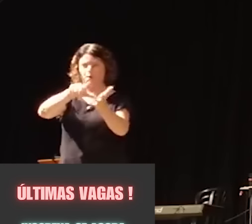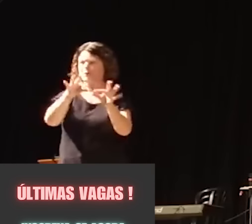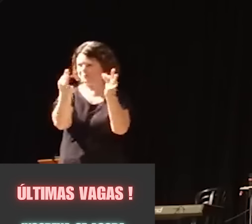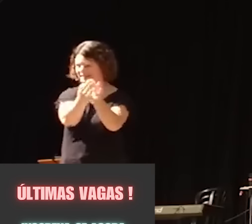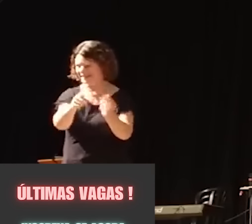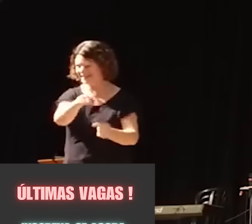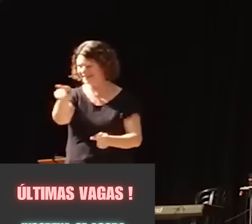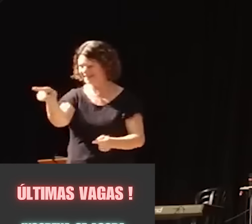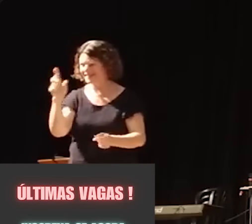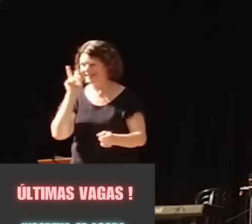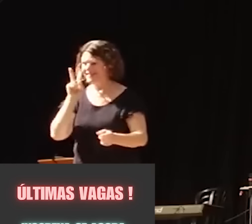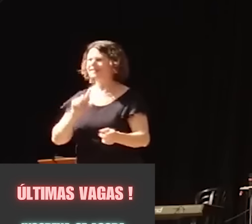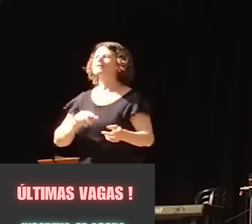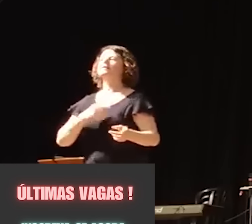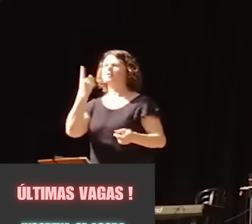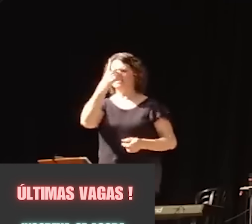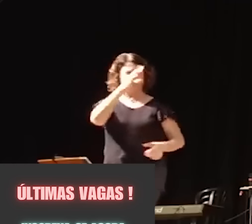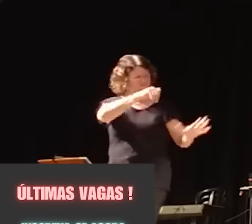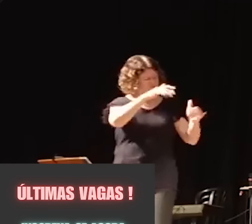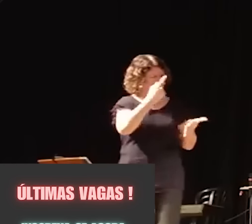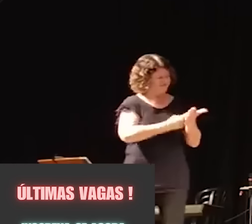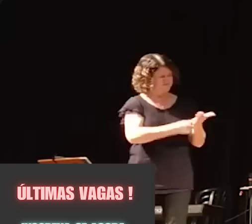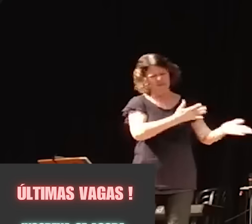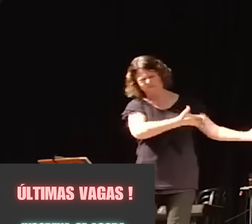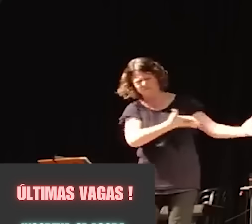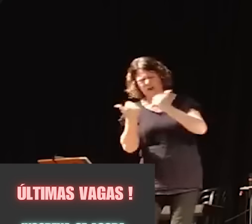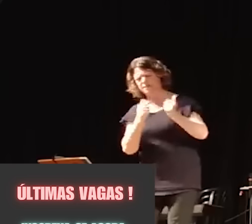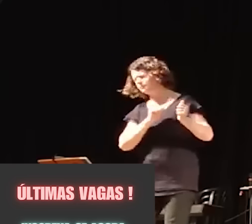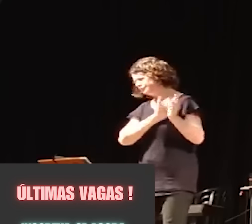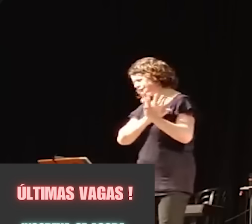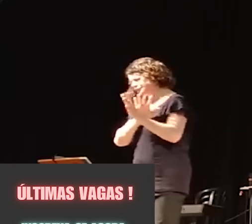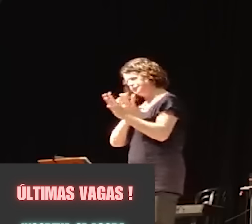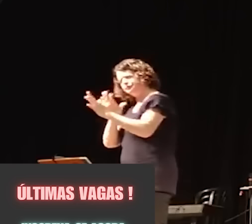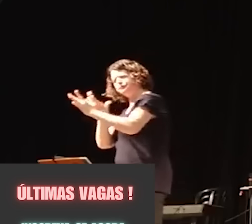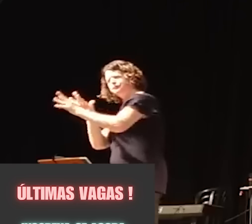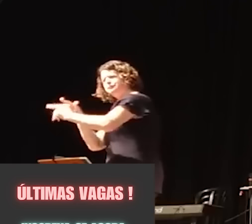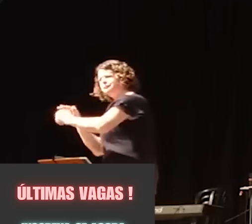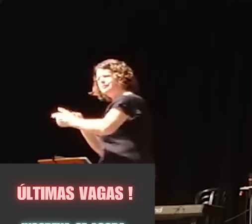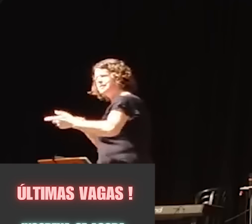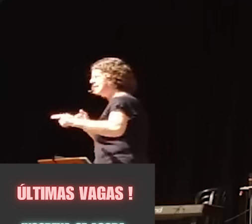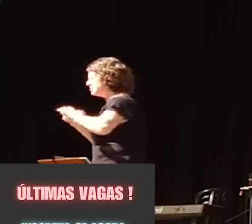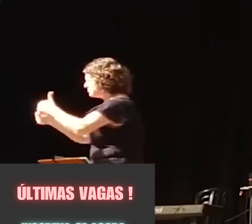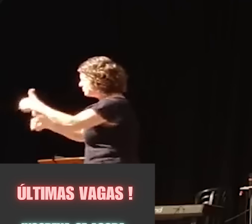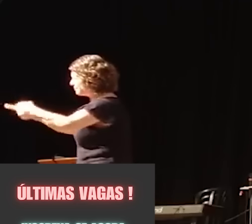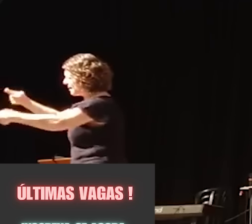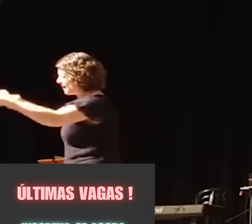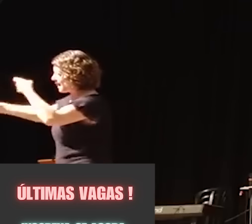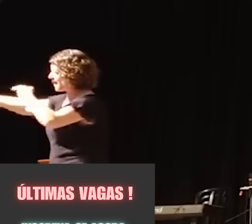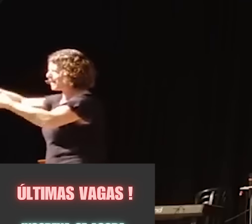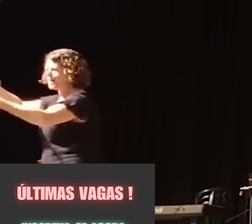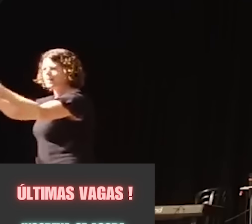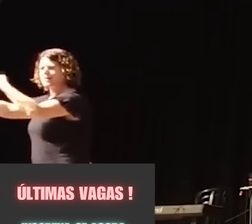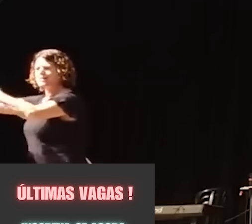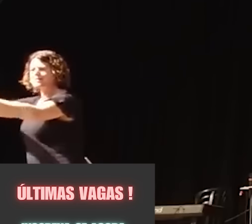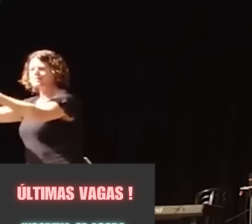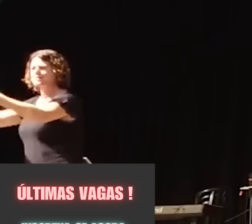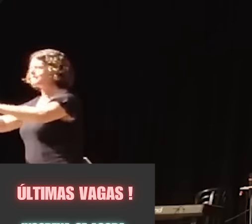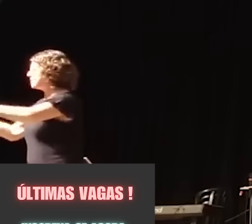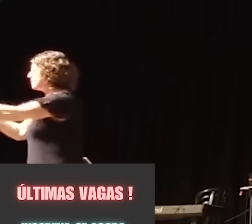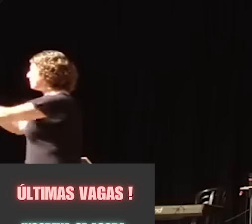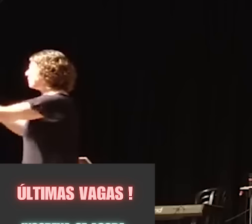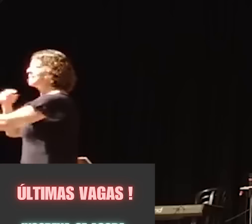tudo tudo tudo que os amalequitas tinham levado incluso SAS duas mulheres nada faltou nem jovens nem